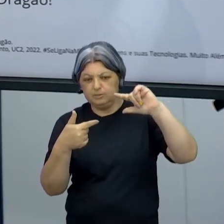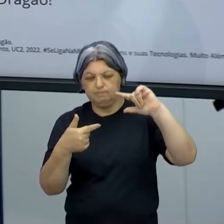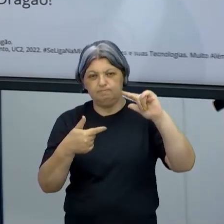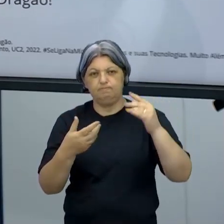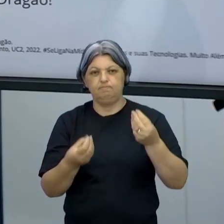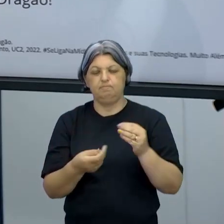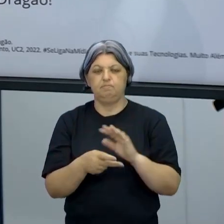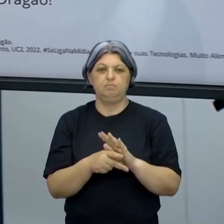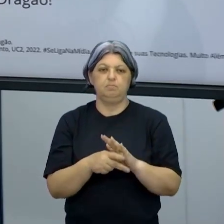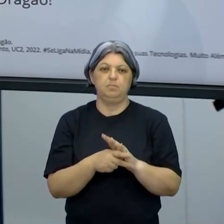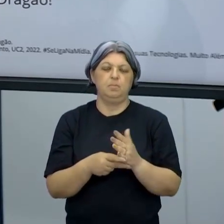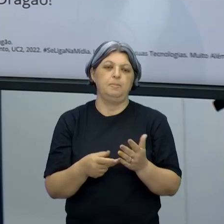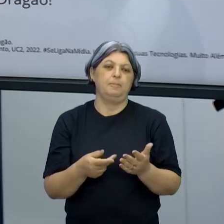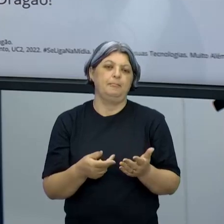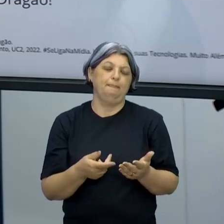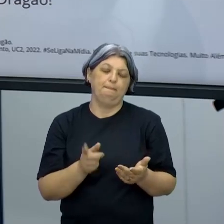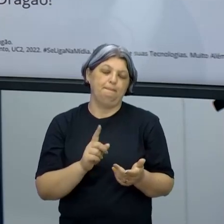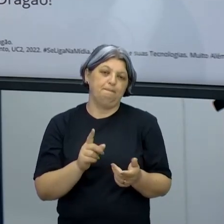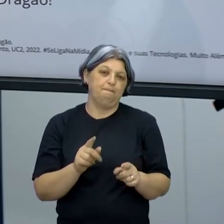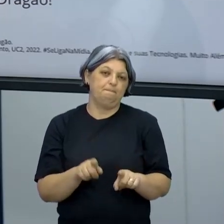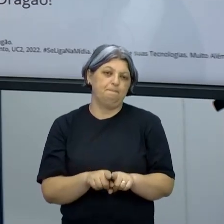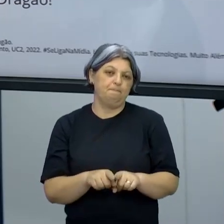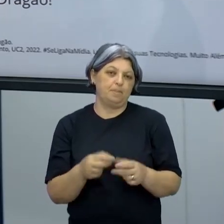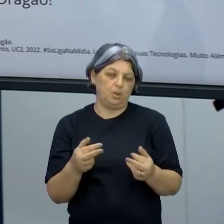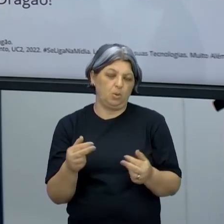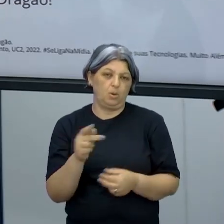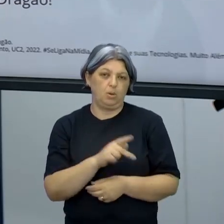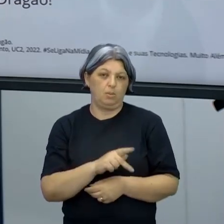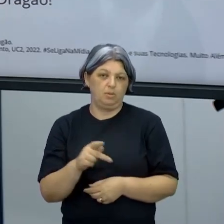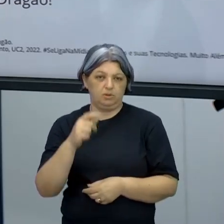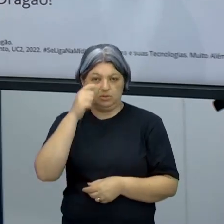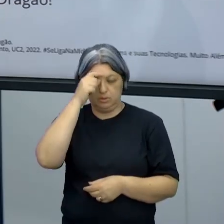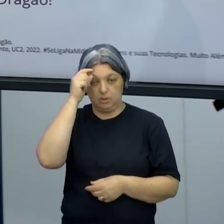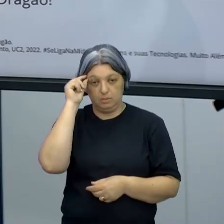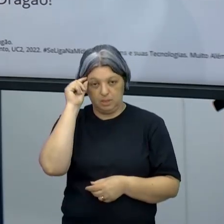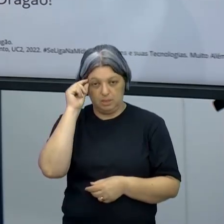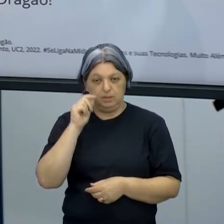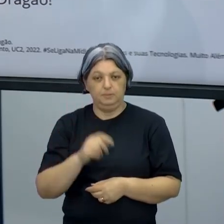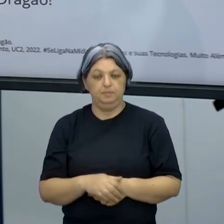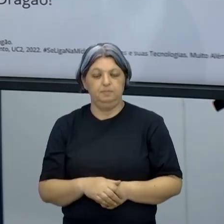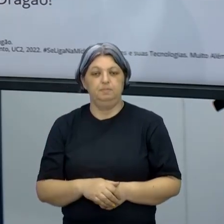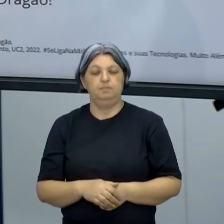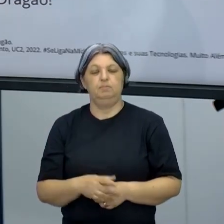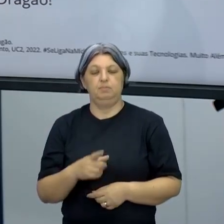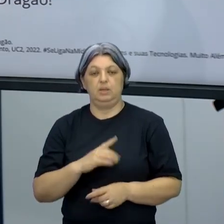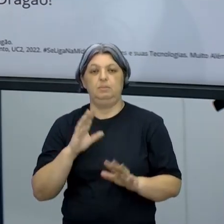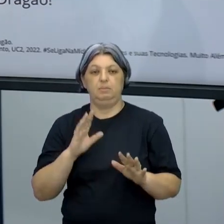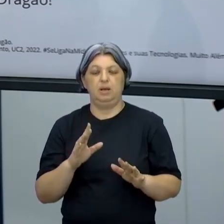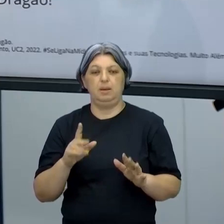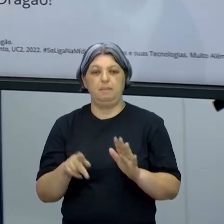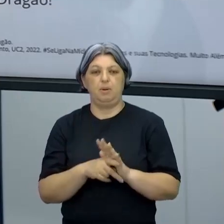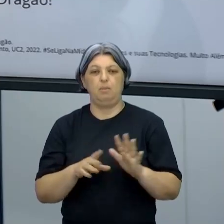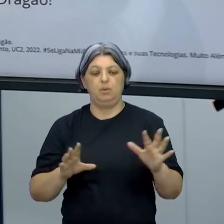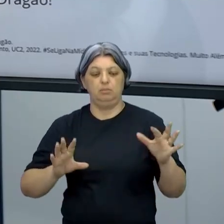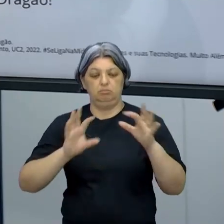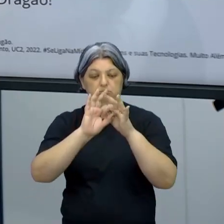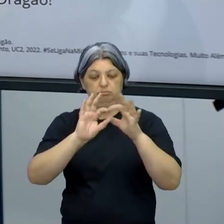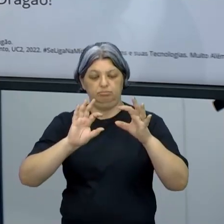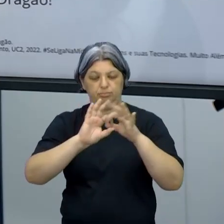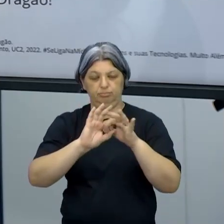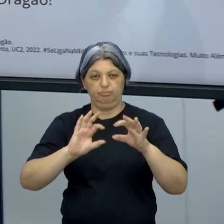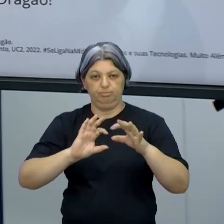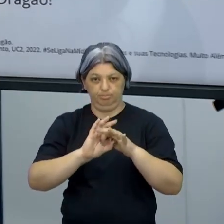eu não tenho tanta propriedade como a Promara, mas a gente pode elencar alguma dessas luras que vocês